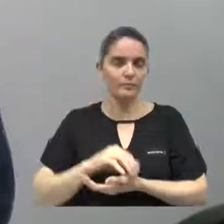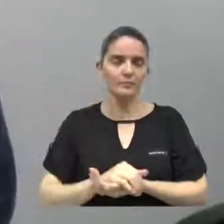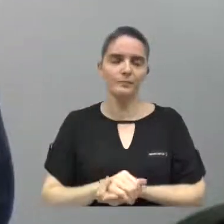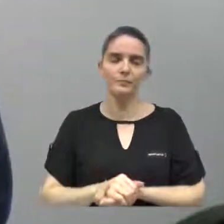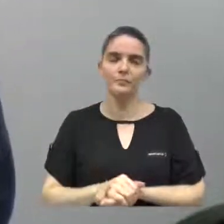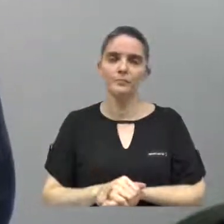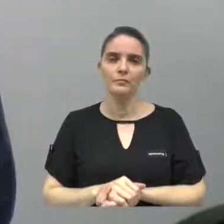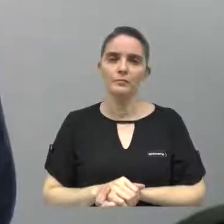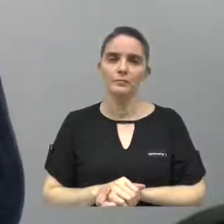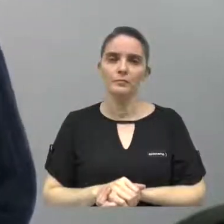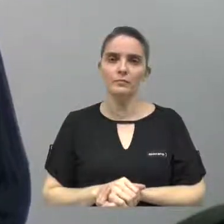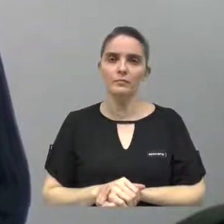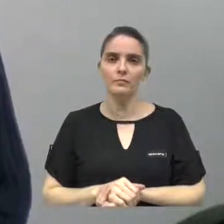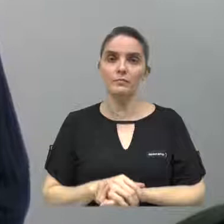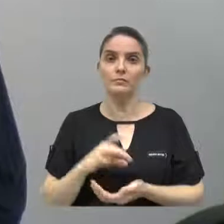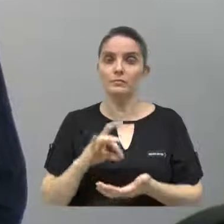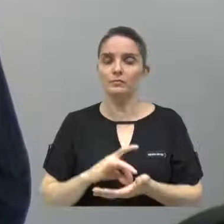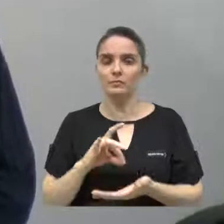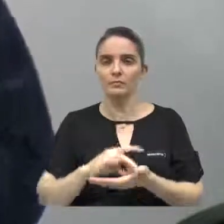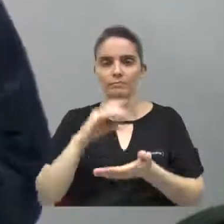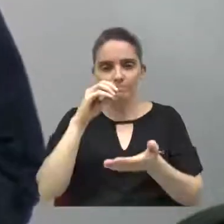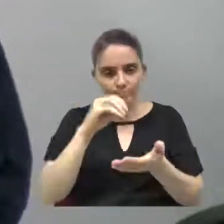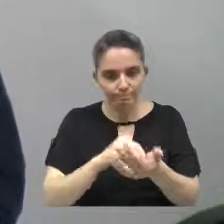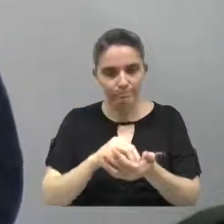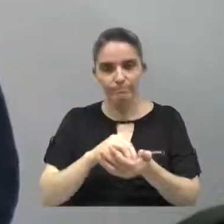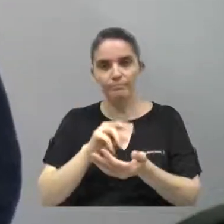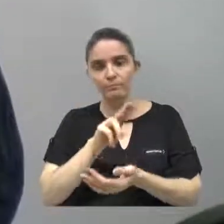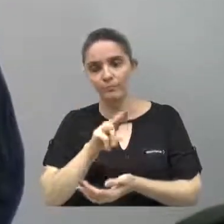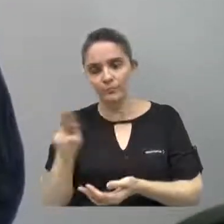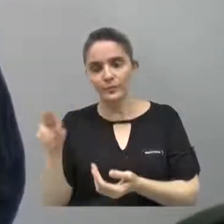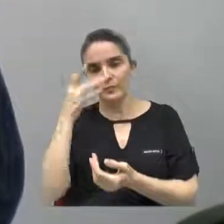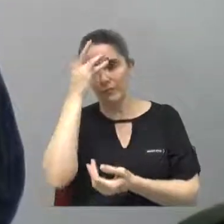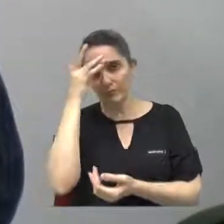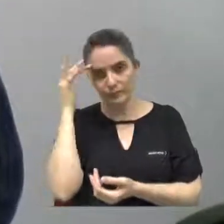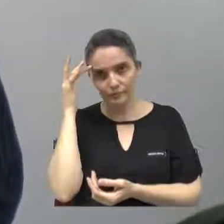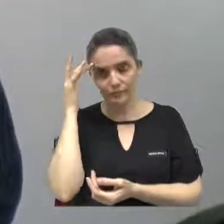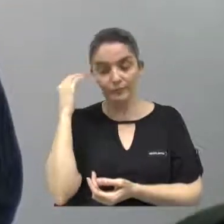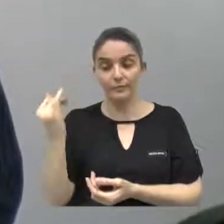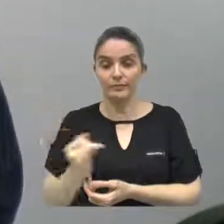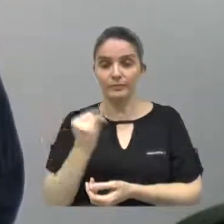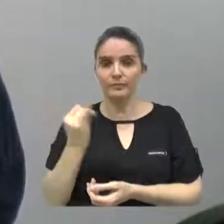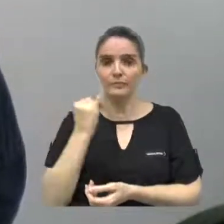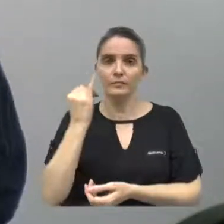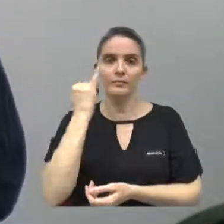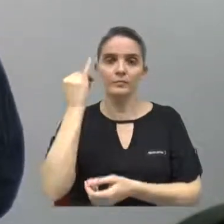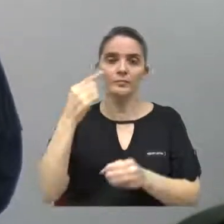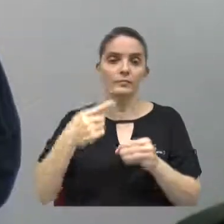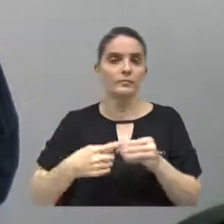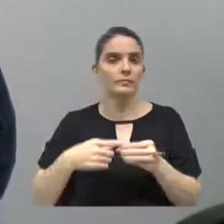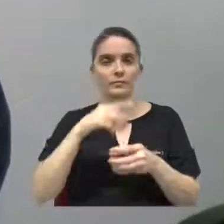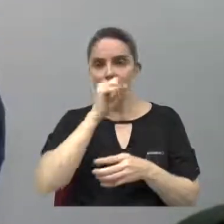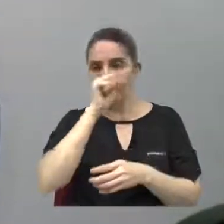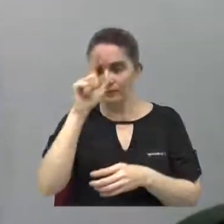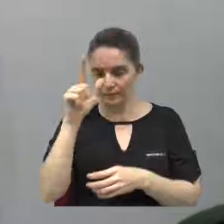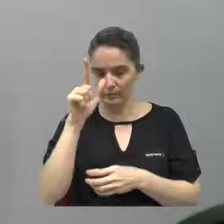Então, realmente, eternizar o nome de pessoas realmente foram fundamentais para a nossa cidade, é uma das nossas tarefas, uma